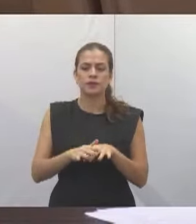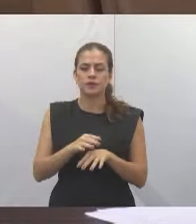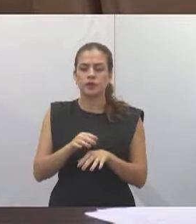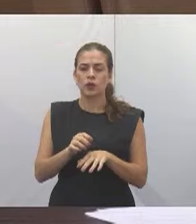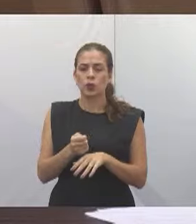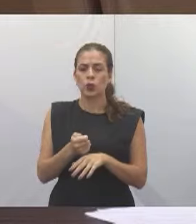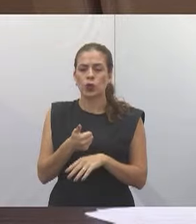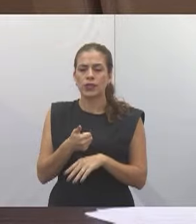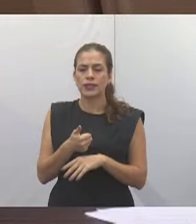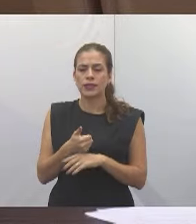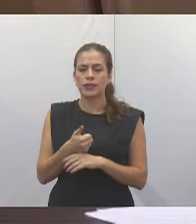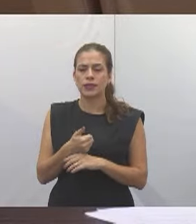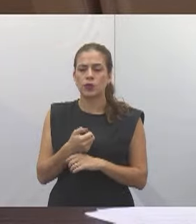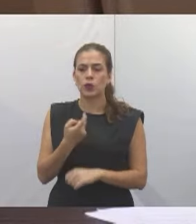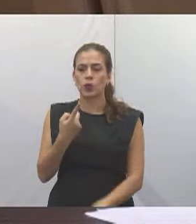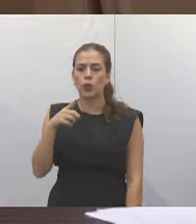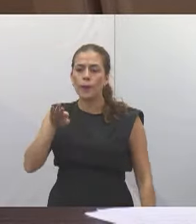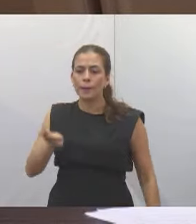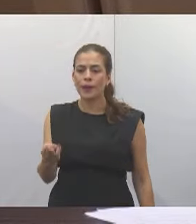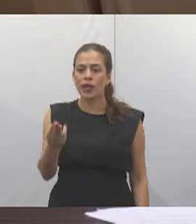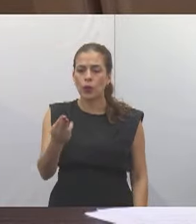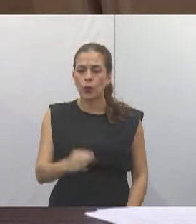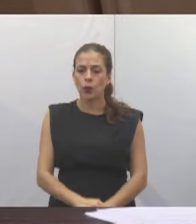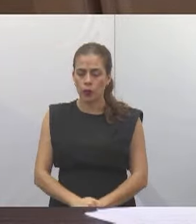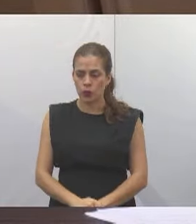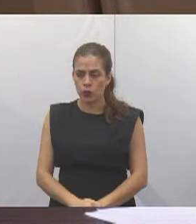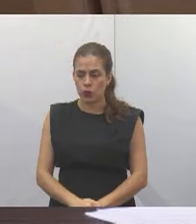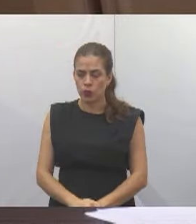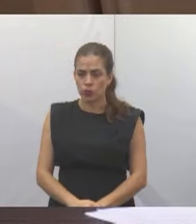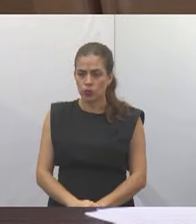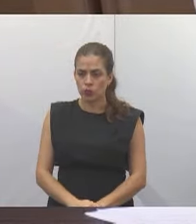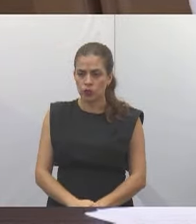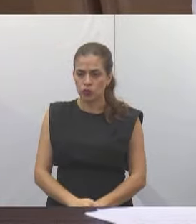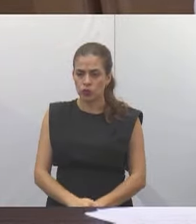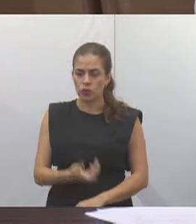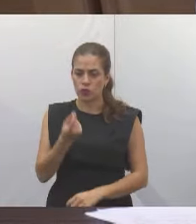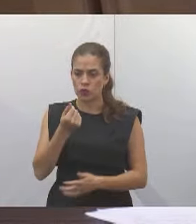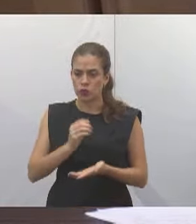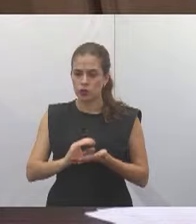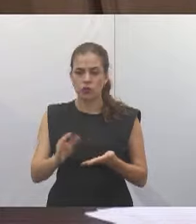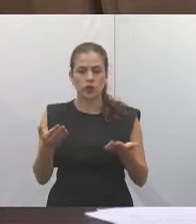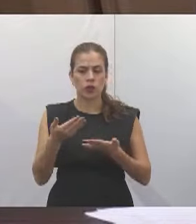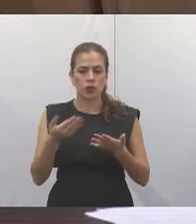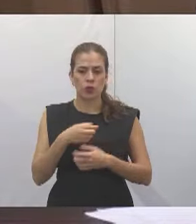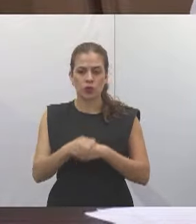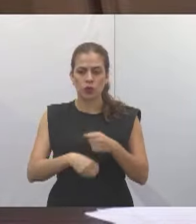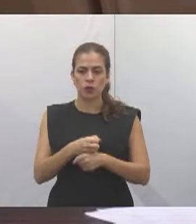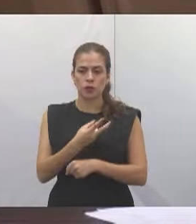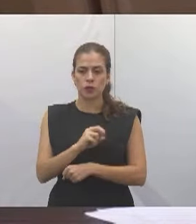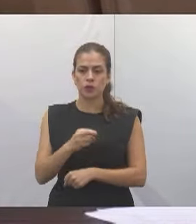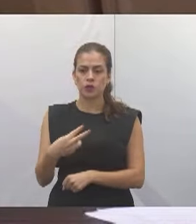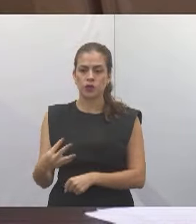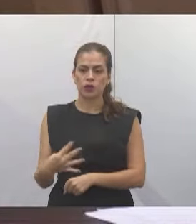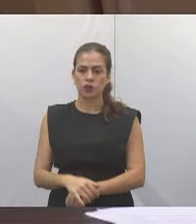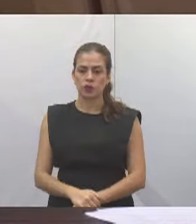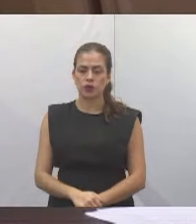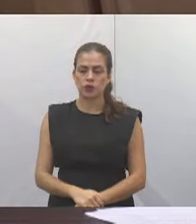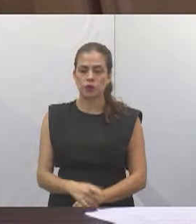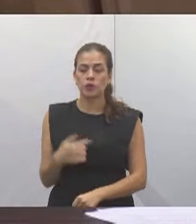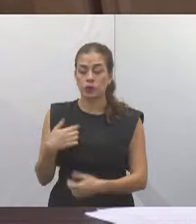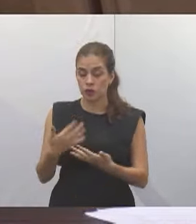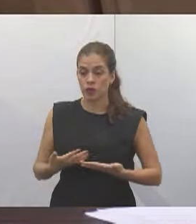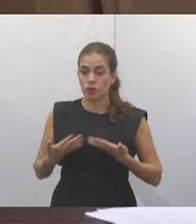quase 1 milhão vai chegar com essa emenda impositiva agora desse ano. Que esse